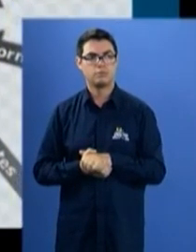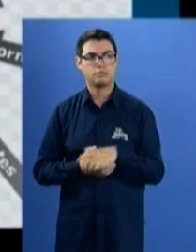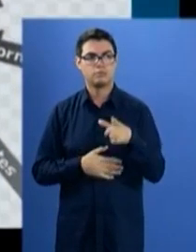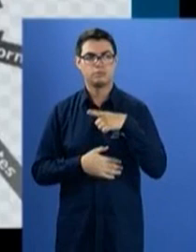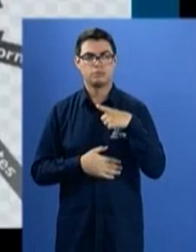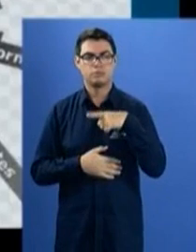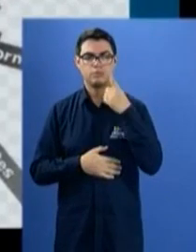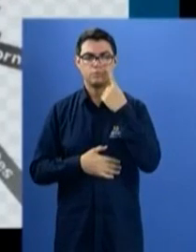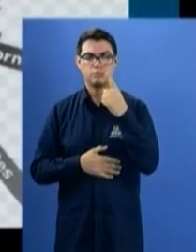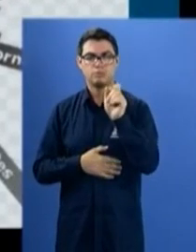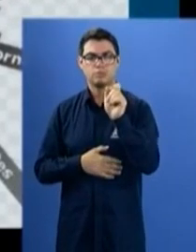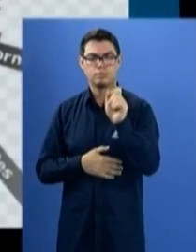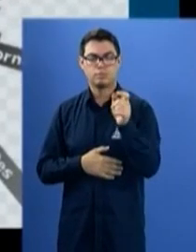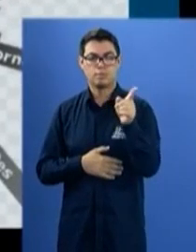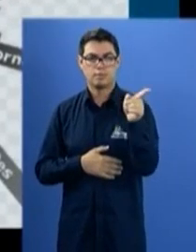Temos aqui também,